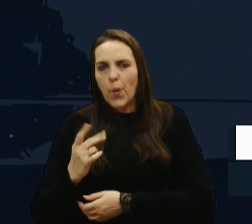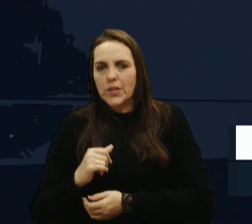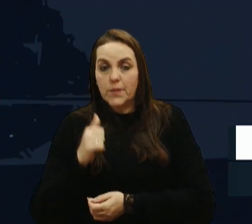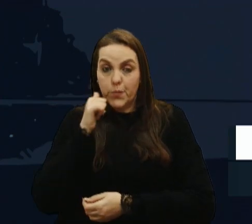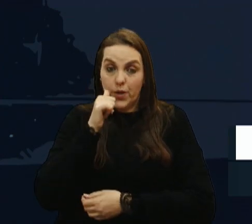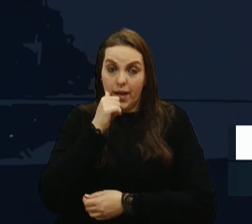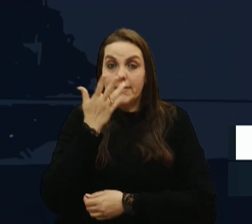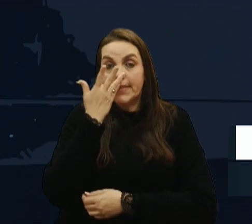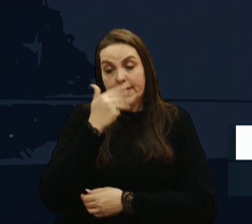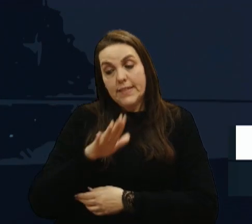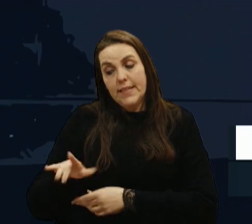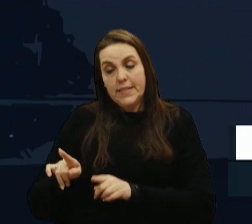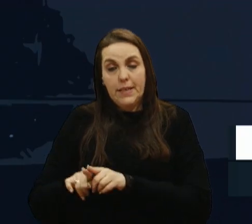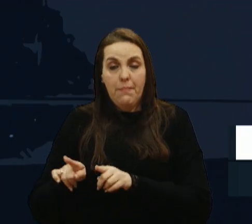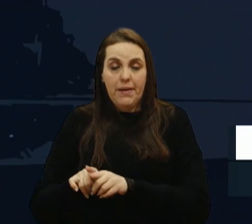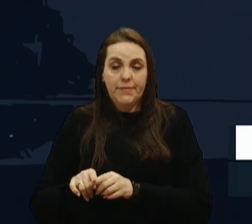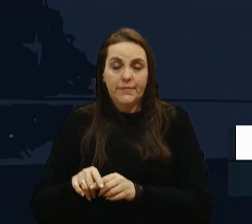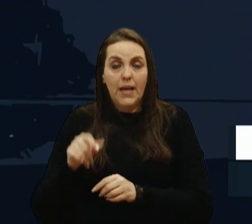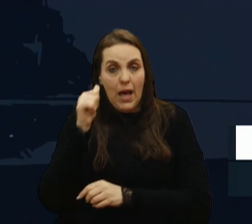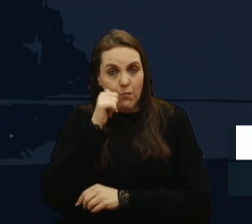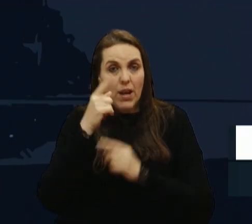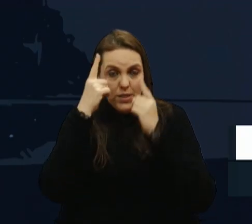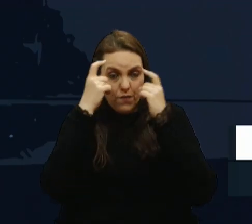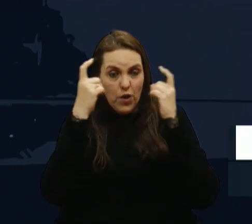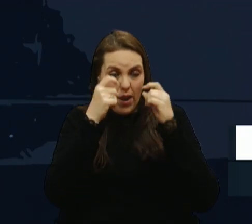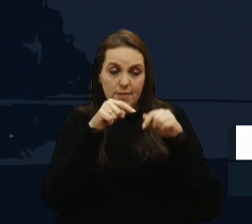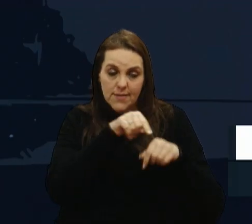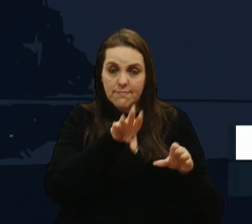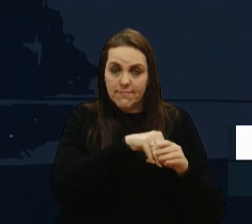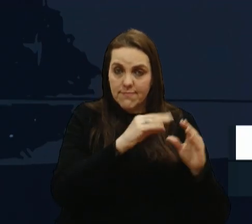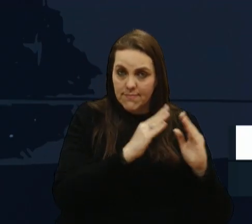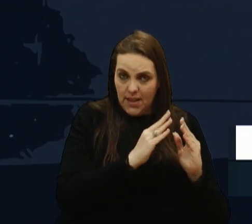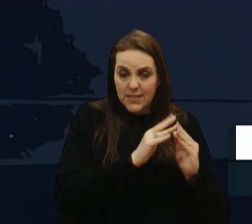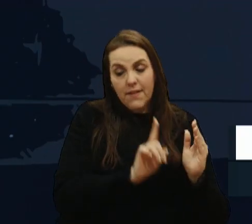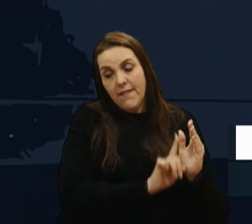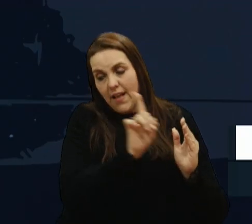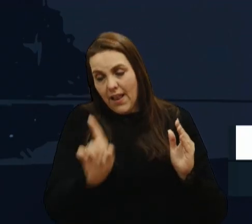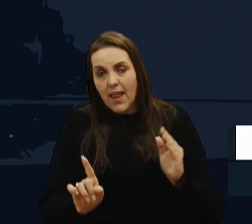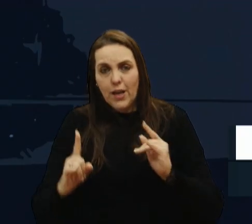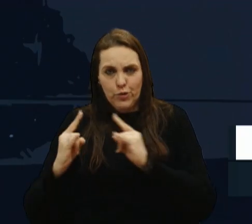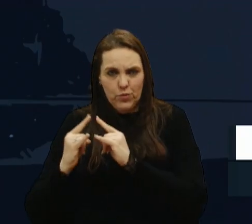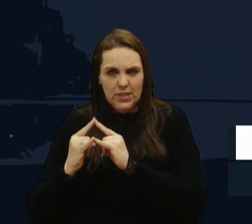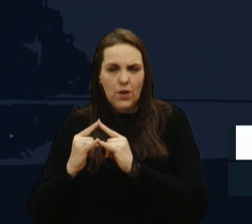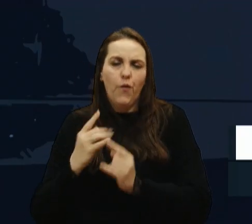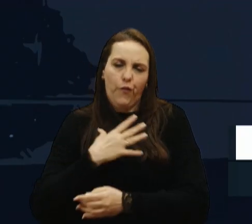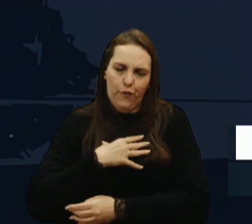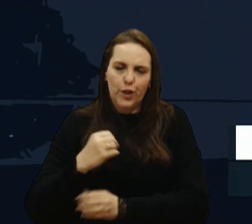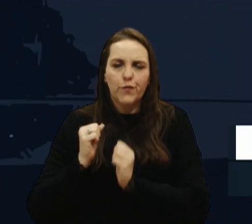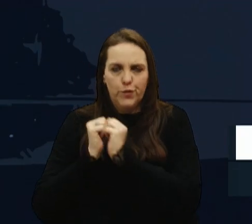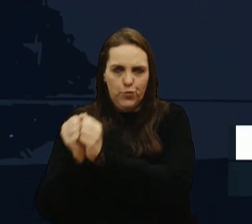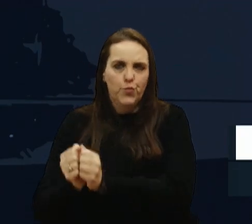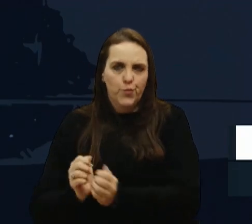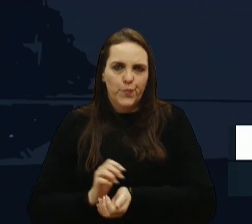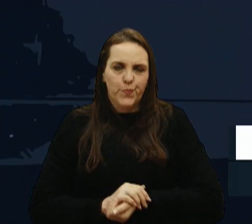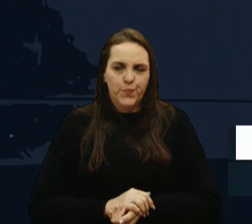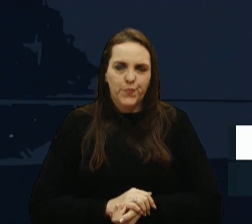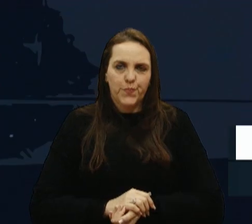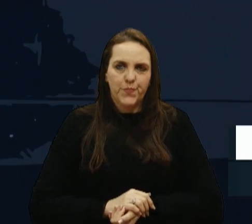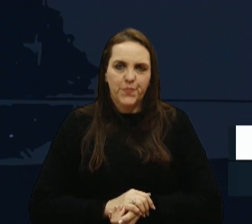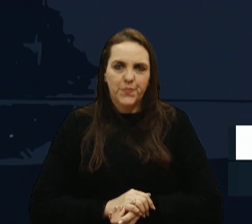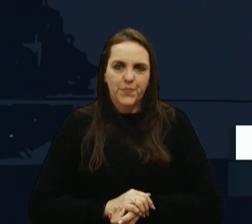porque quando as mulheres sofrem violência e vão para o Viva Raquel, normalmente o filho ou os filhos vão junto, certo? Pois